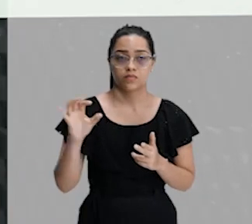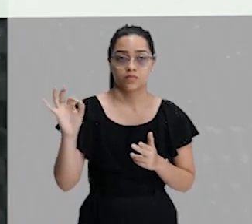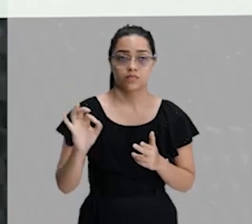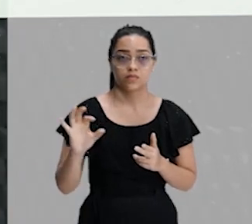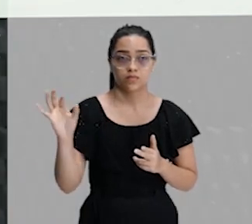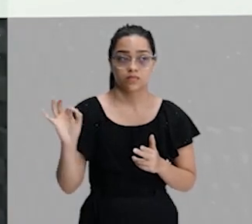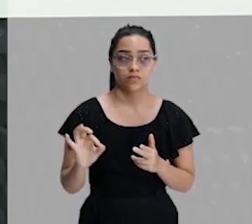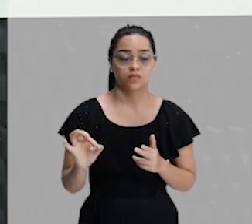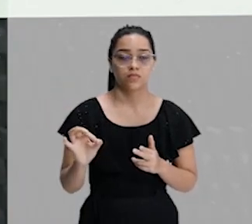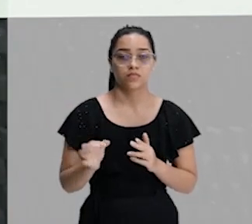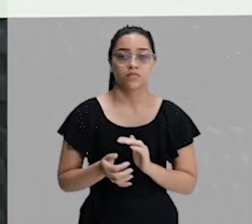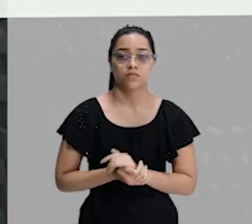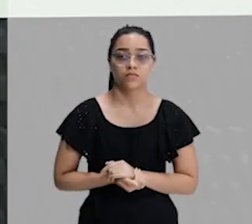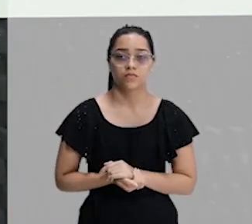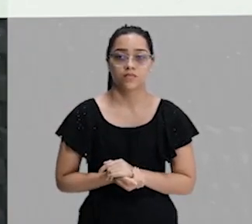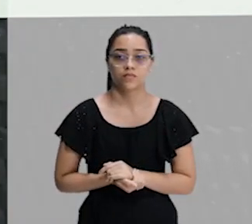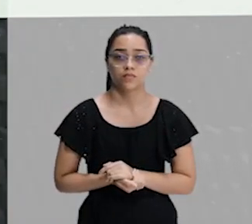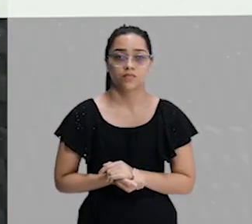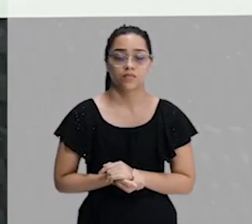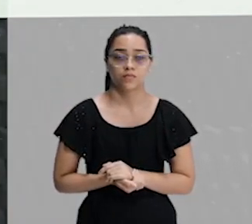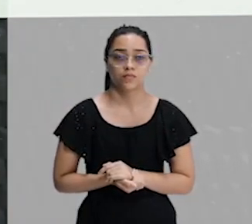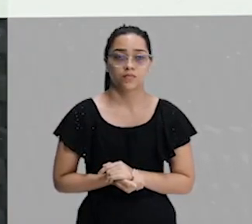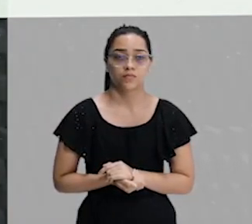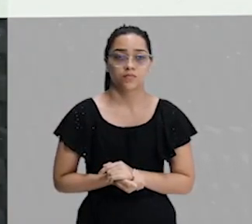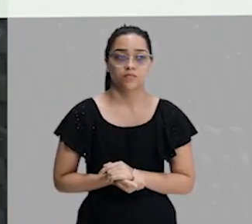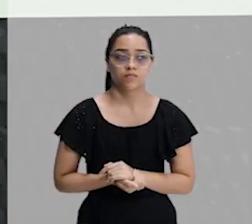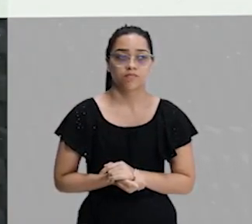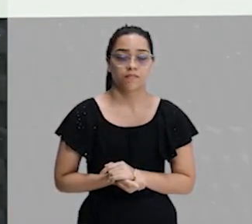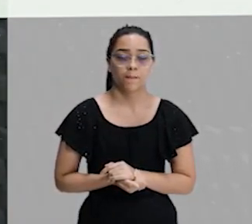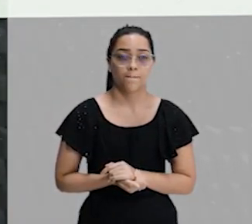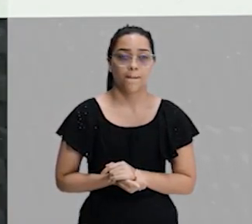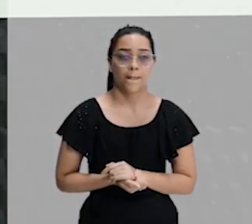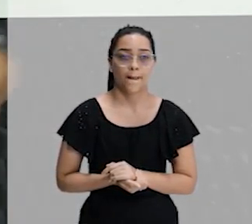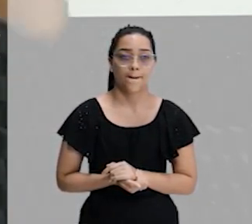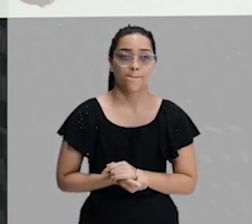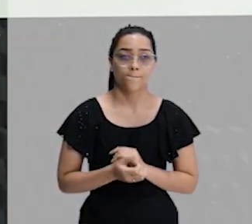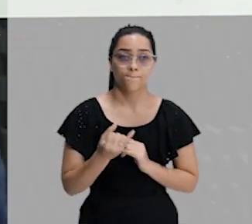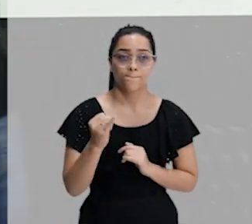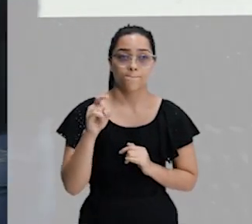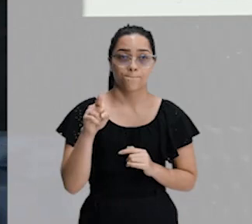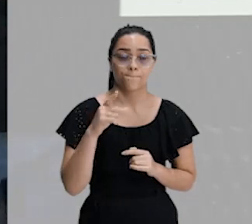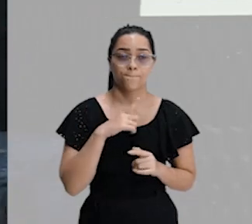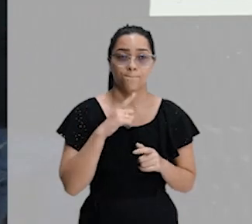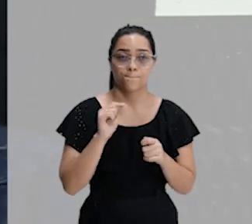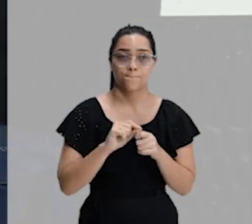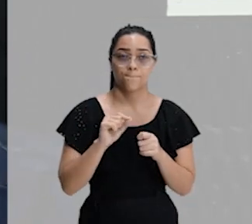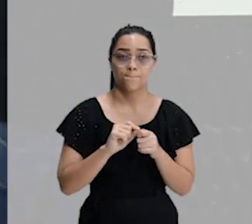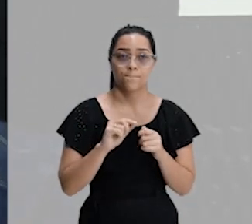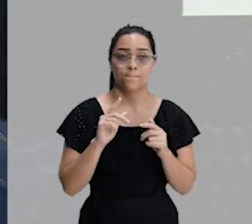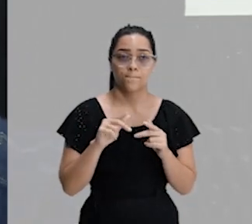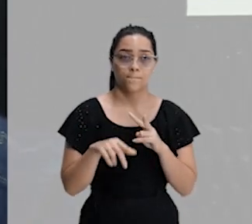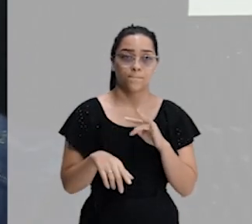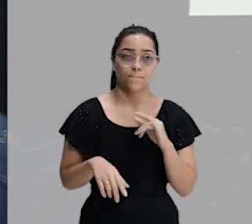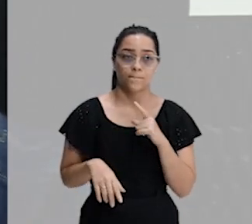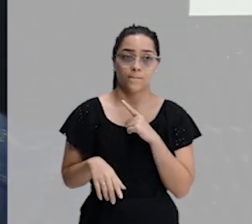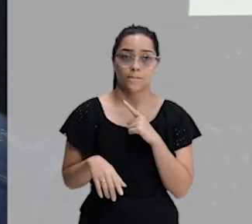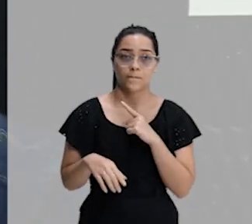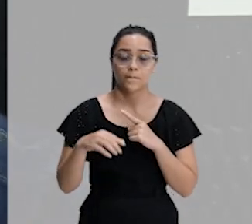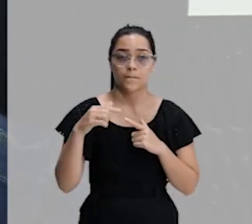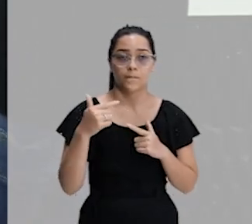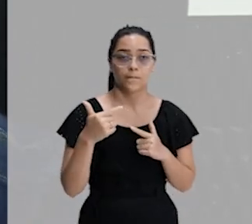40%, né? 40% é 40 sobre 100. Então você multiplica por 0,40. Se você fizer isso, você vai encontrar